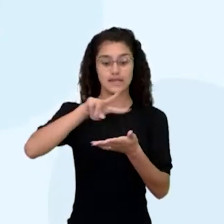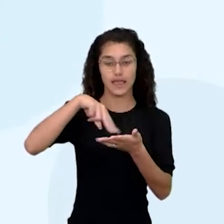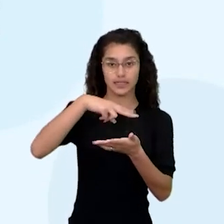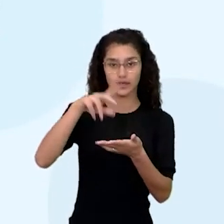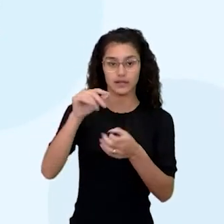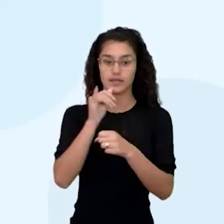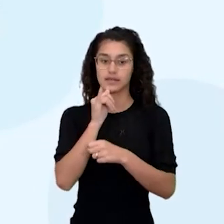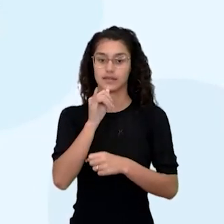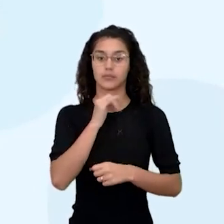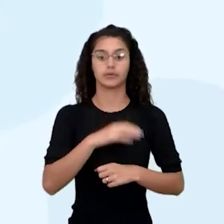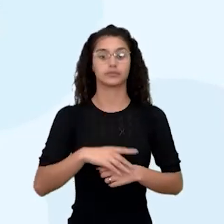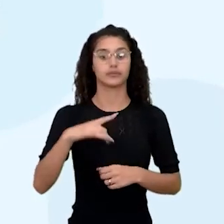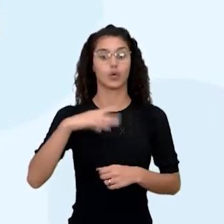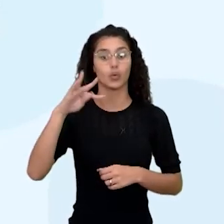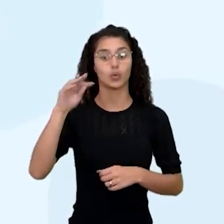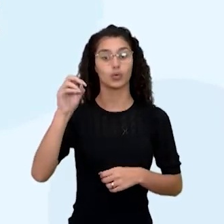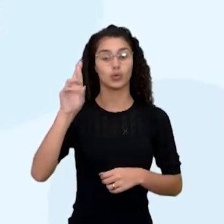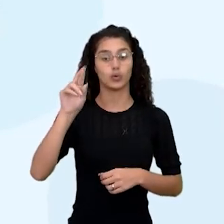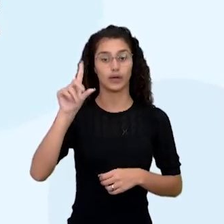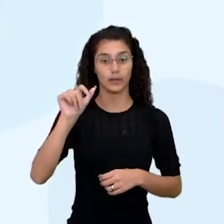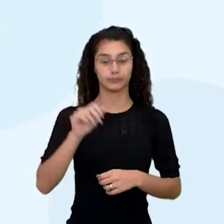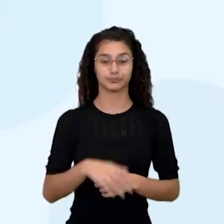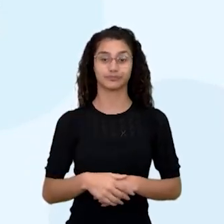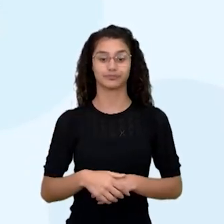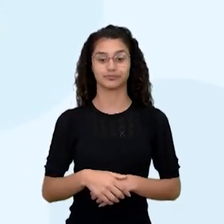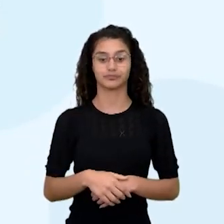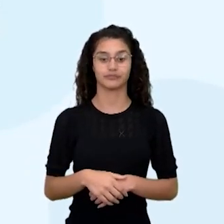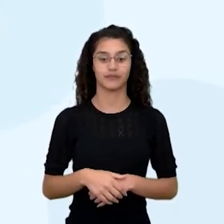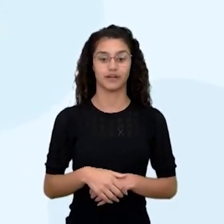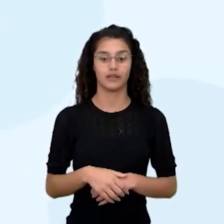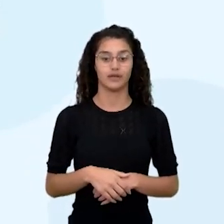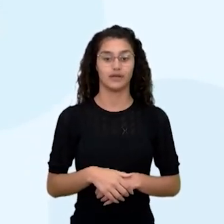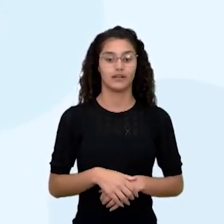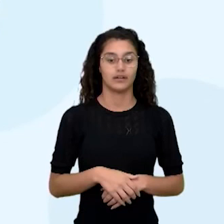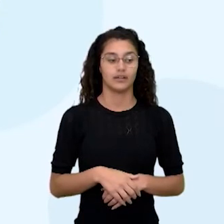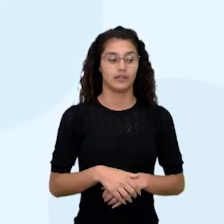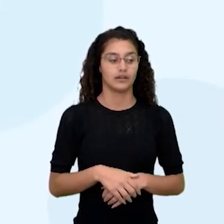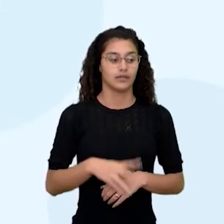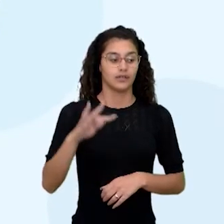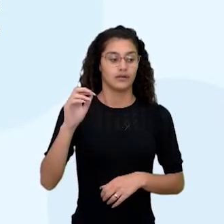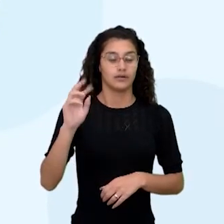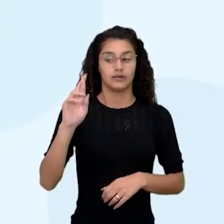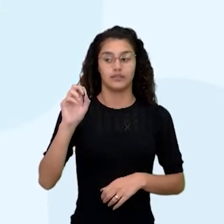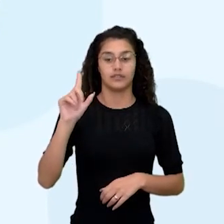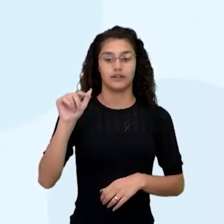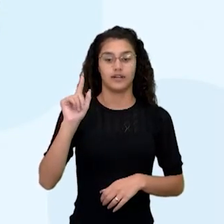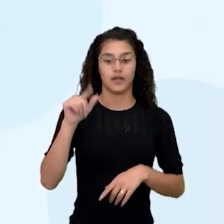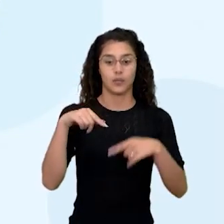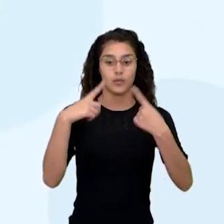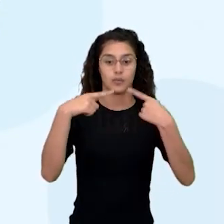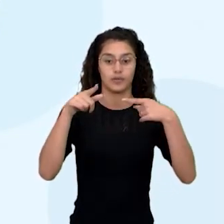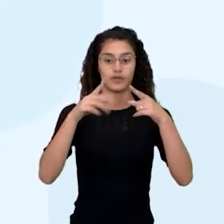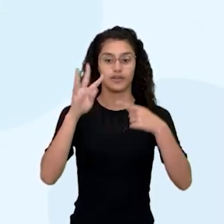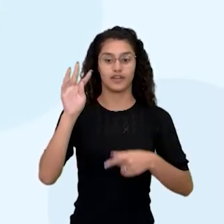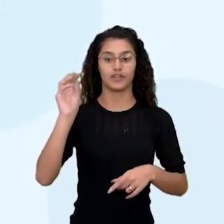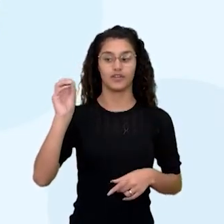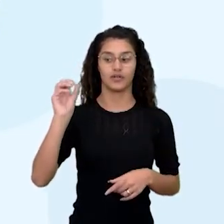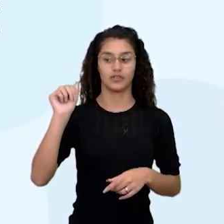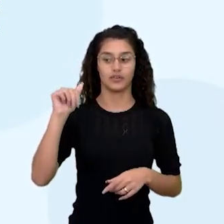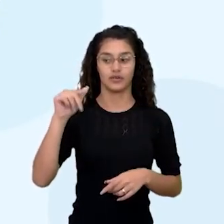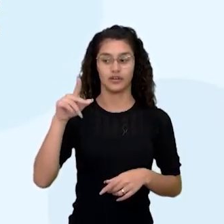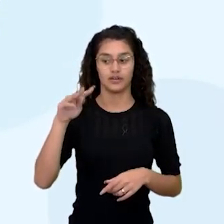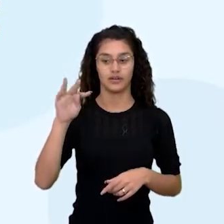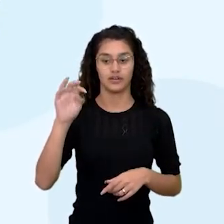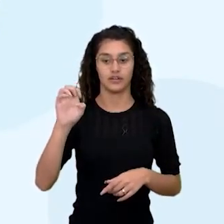exemplos. E o toré. O que é o toré? Toré é rigido, né? É uma música que é chamada também